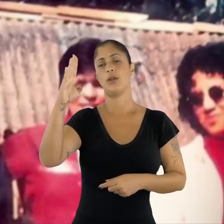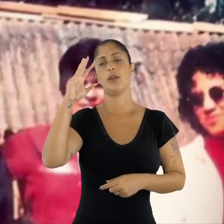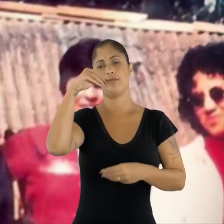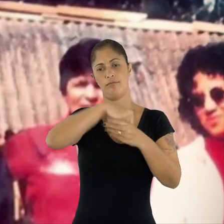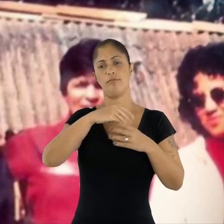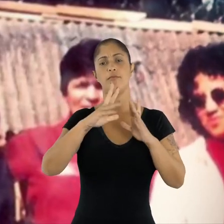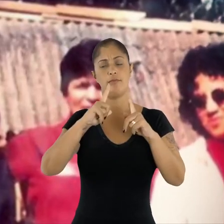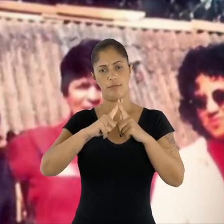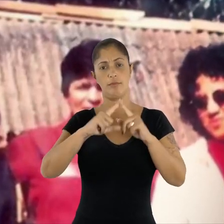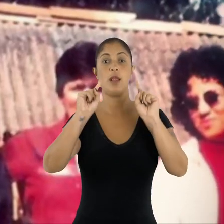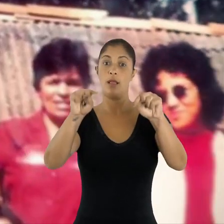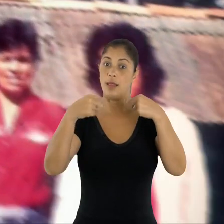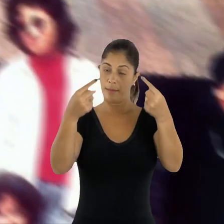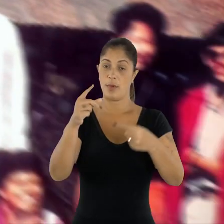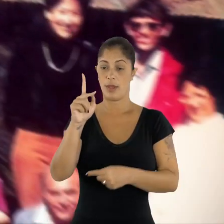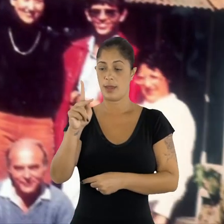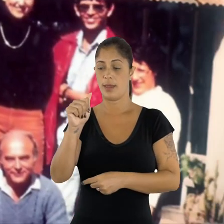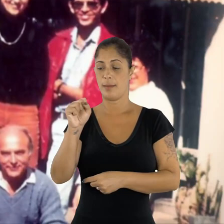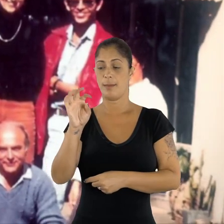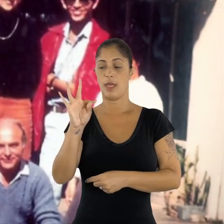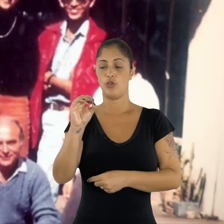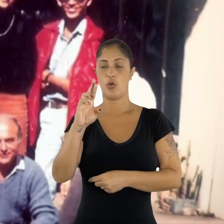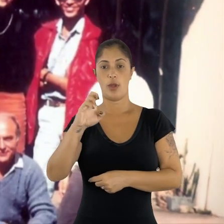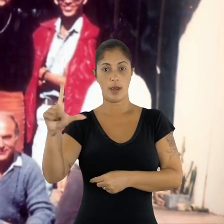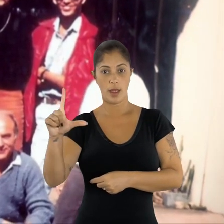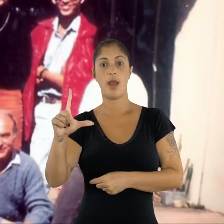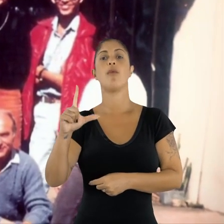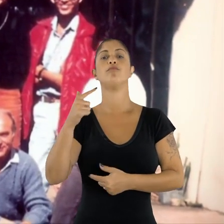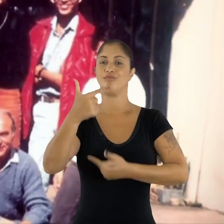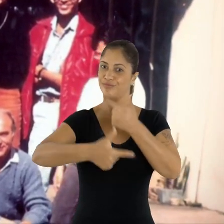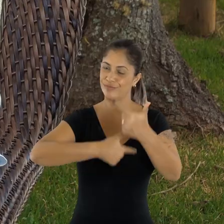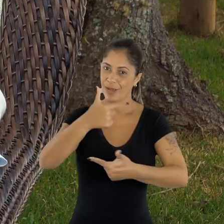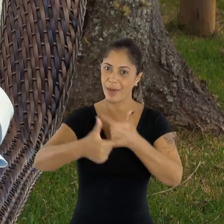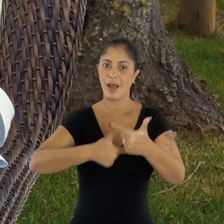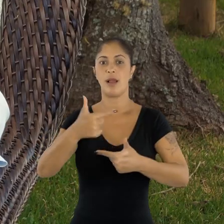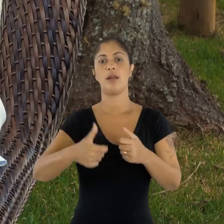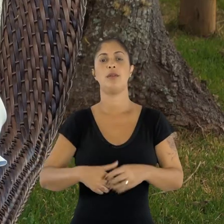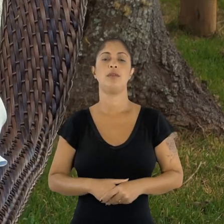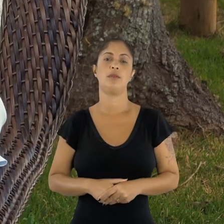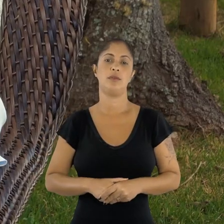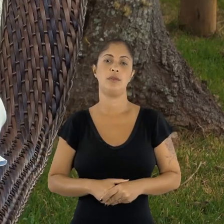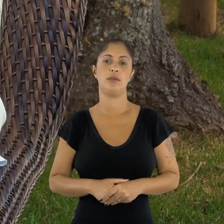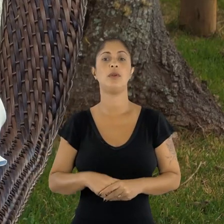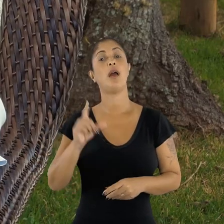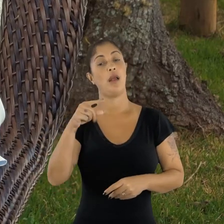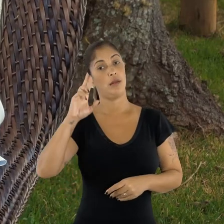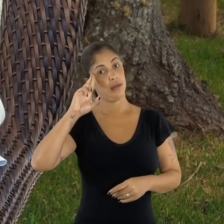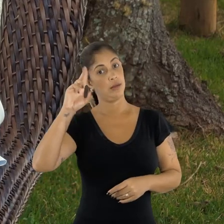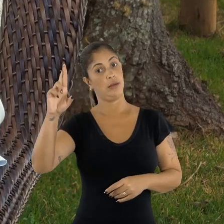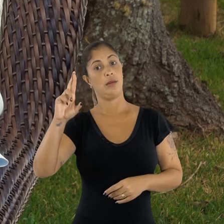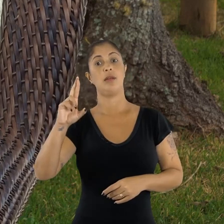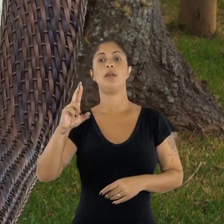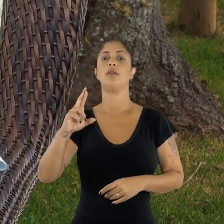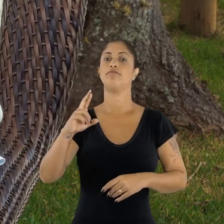uma das prioridades da diocese, ele passa depois a se chamar Pastoral Operária, porque o Pastoral do Mundo do Trabalho... Rubens Paolucci. Cabia